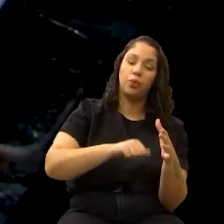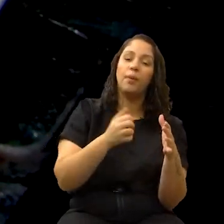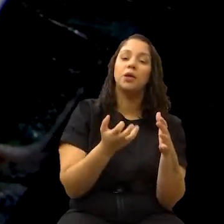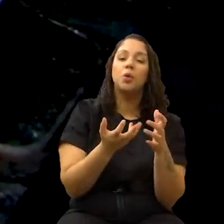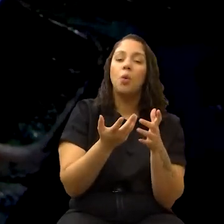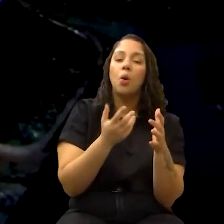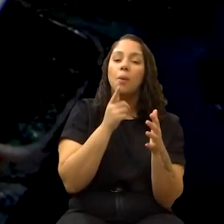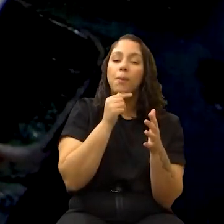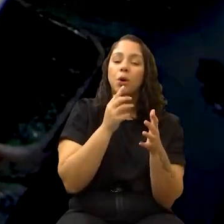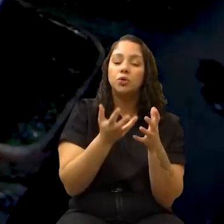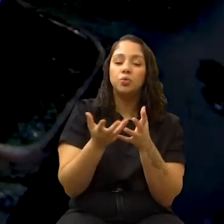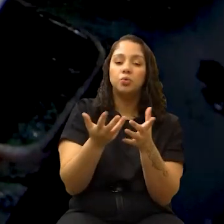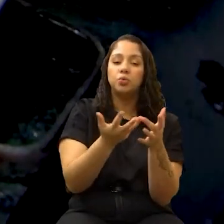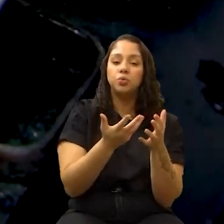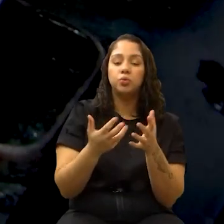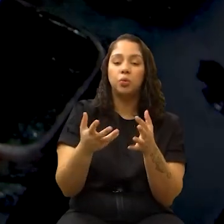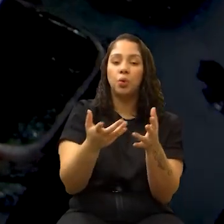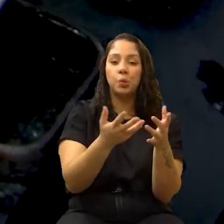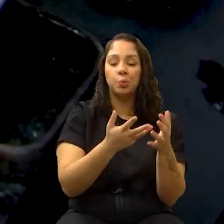mais molhadinho.